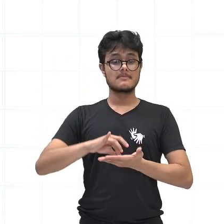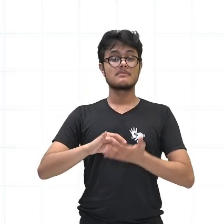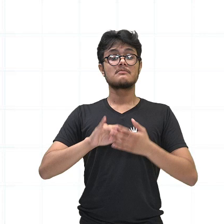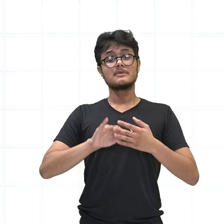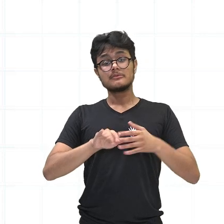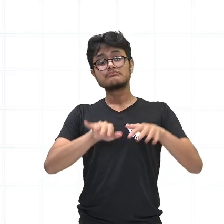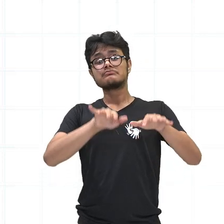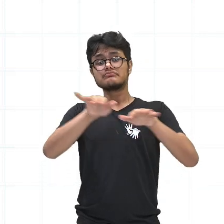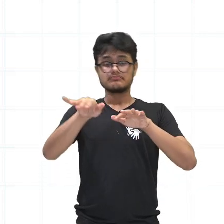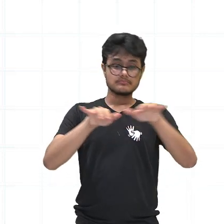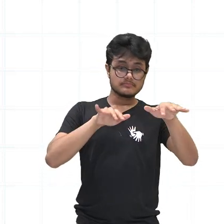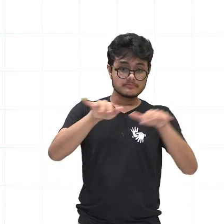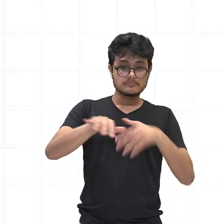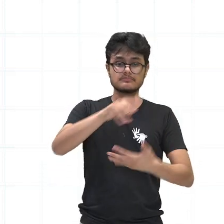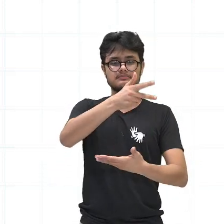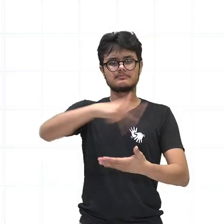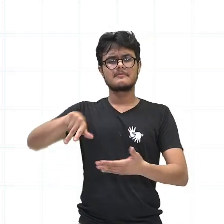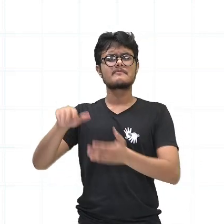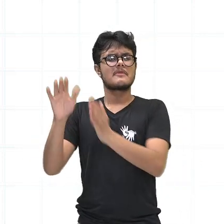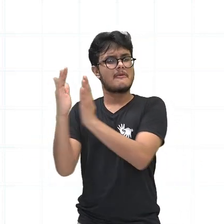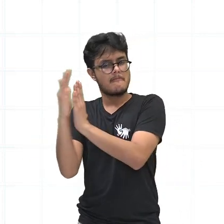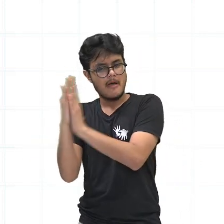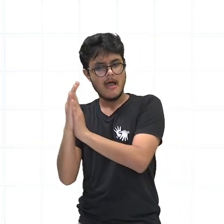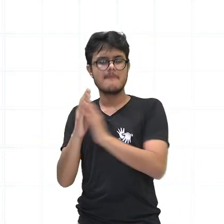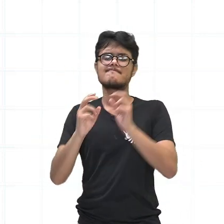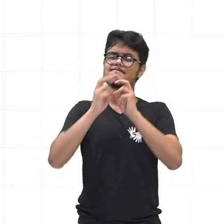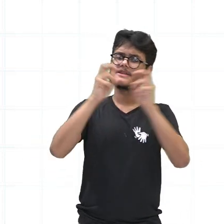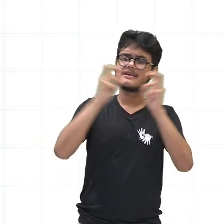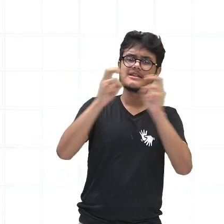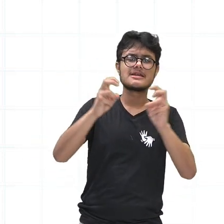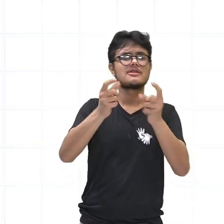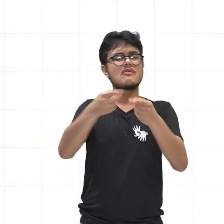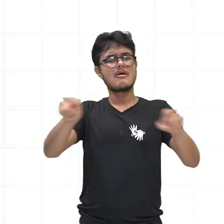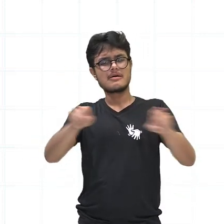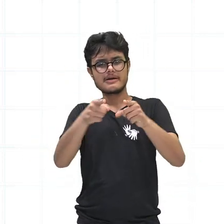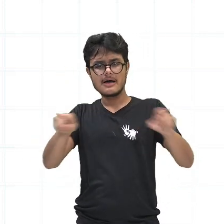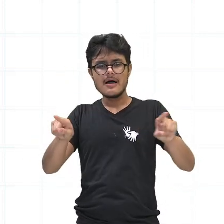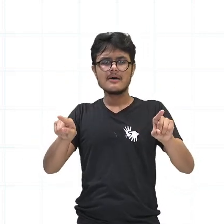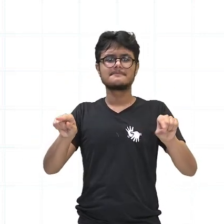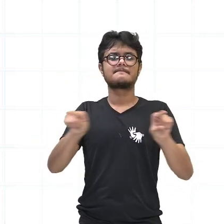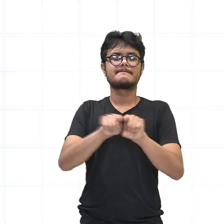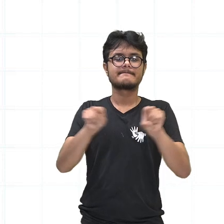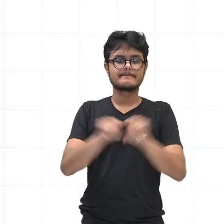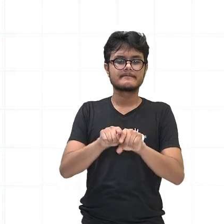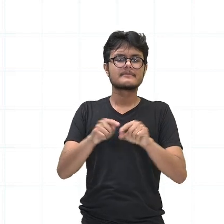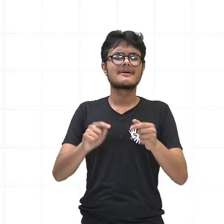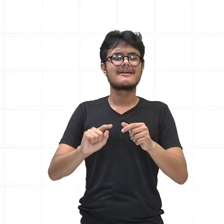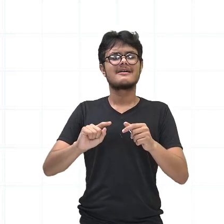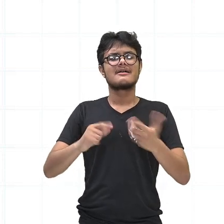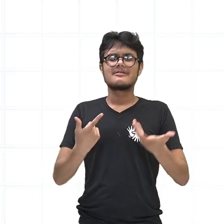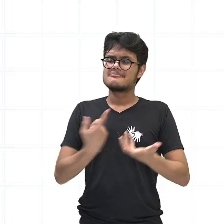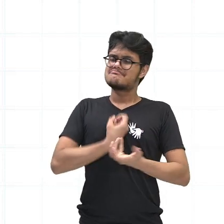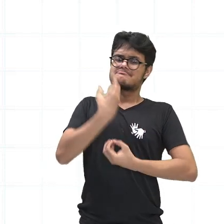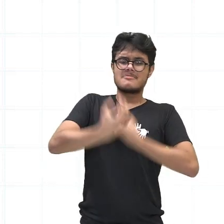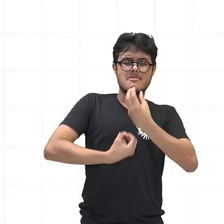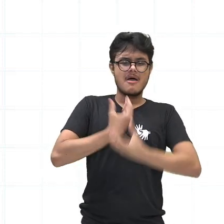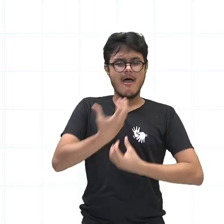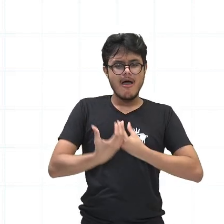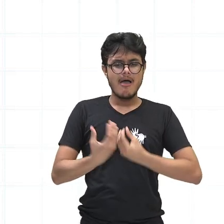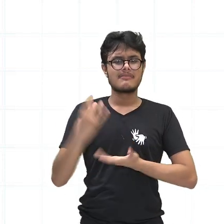de movimentos de dança, palmas, cantos e guitarra. É conhecido por sua expressividade emocional